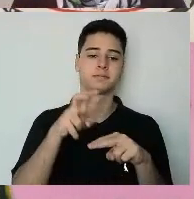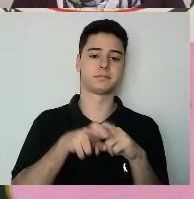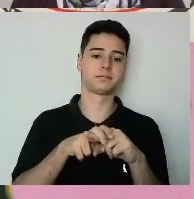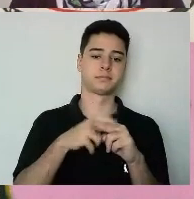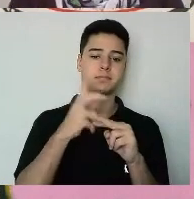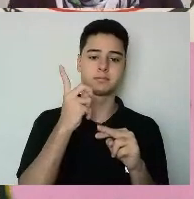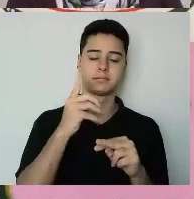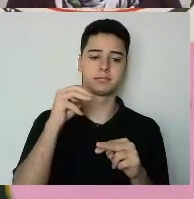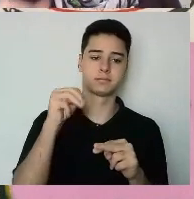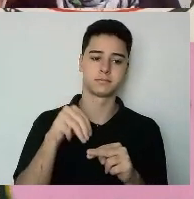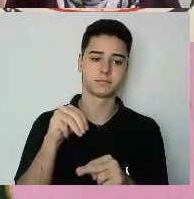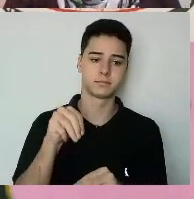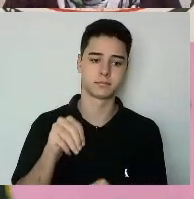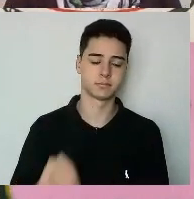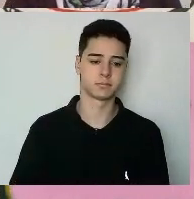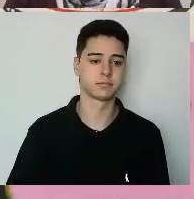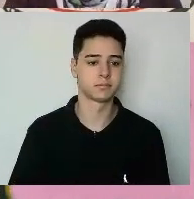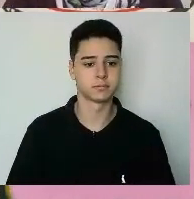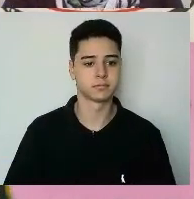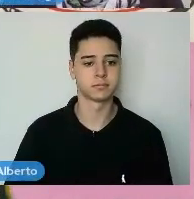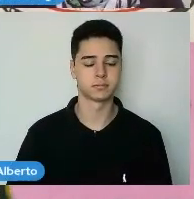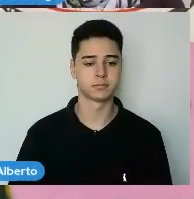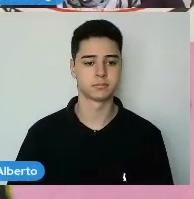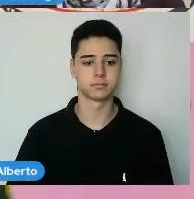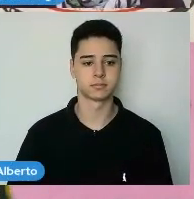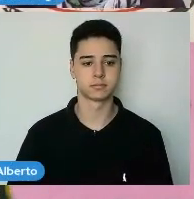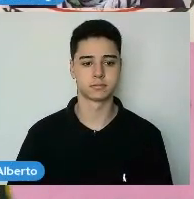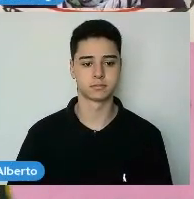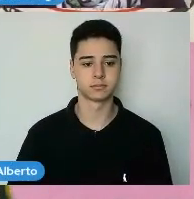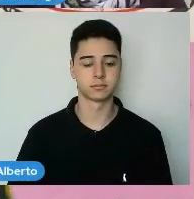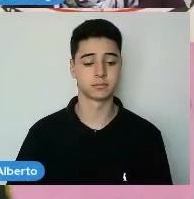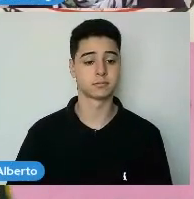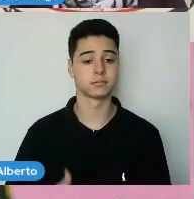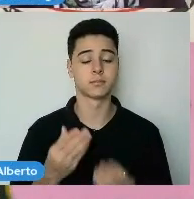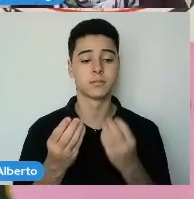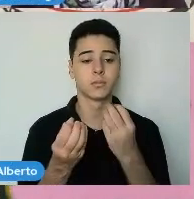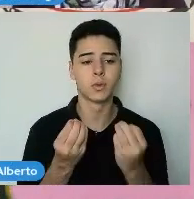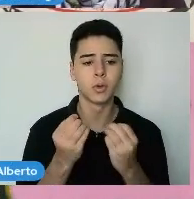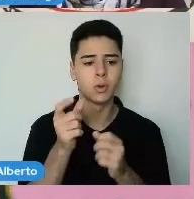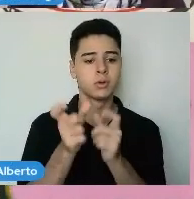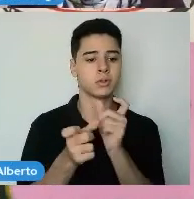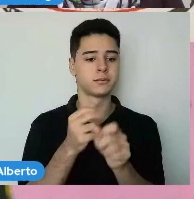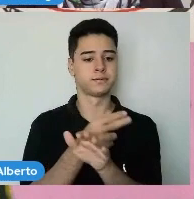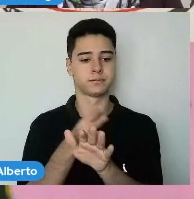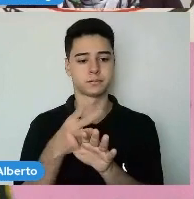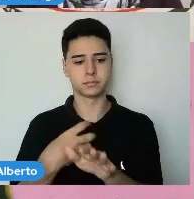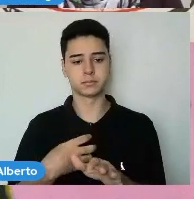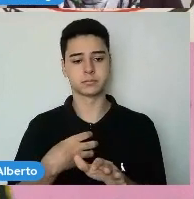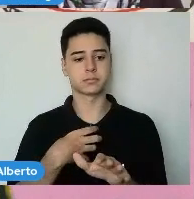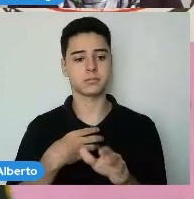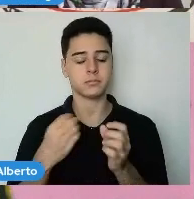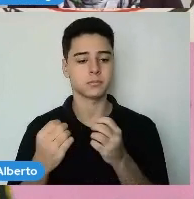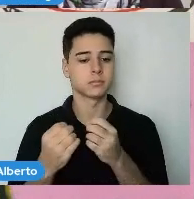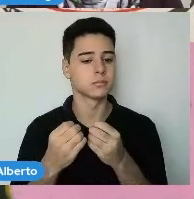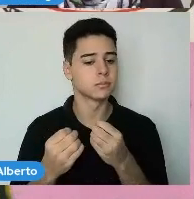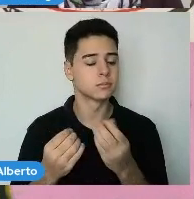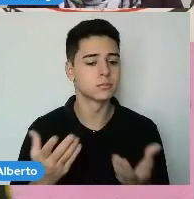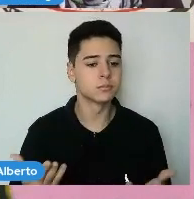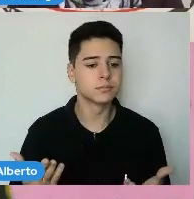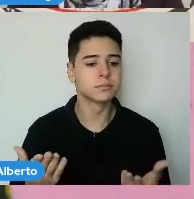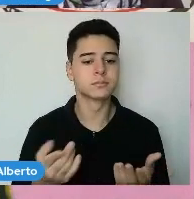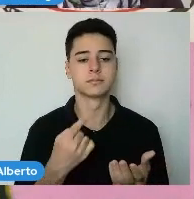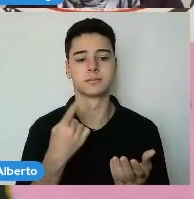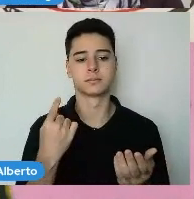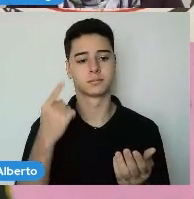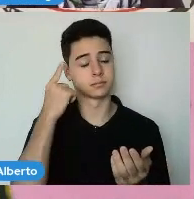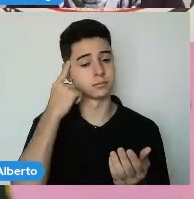minuto. E aí por aí vai, né? E aí como que as pessoas se comportam? A gente acha que 1